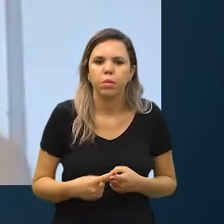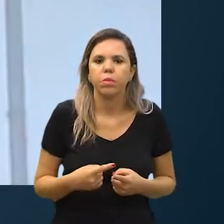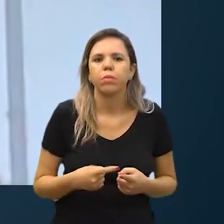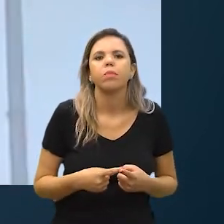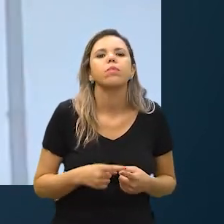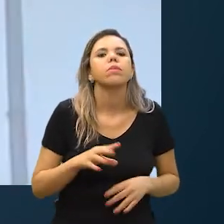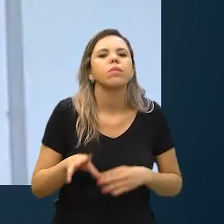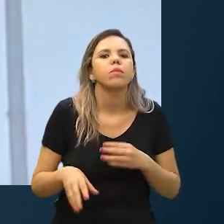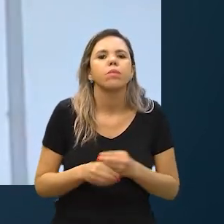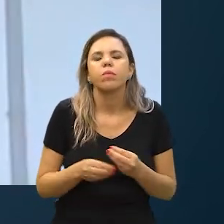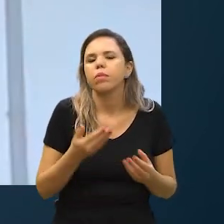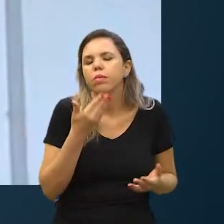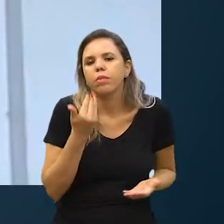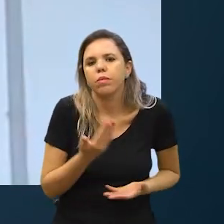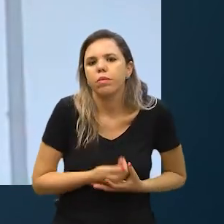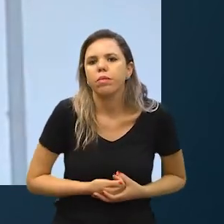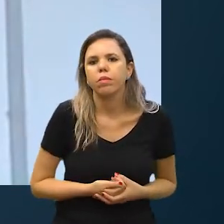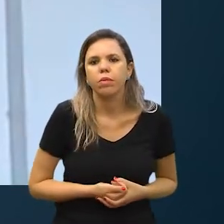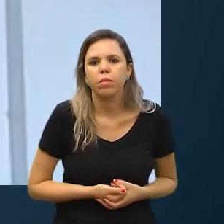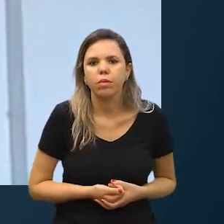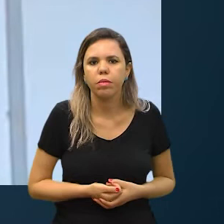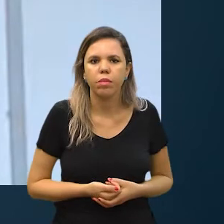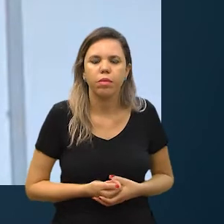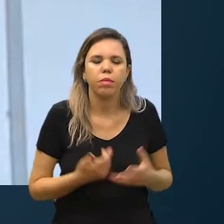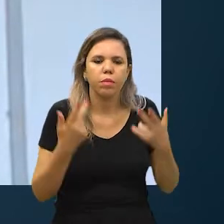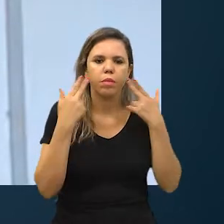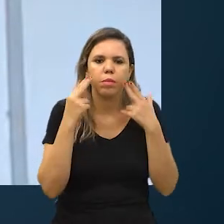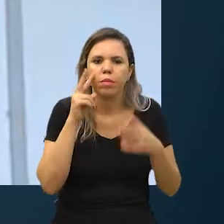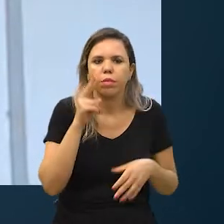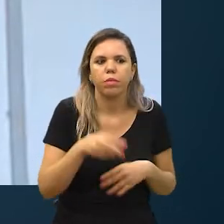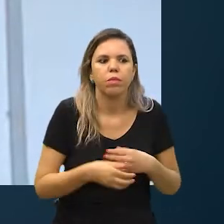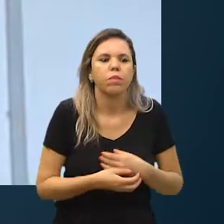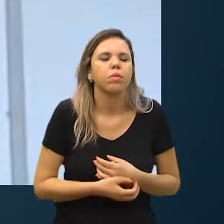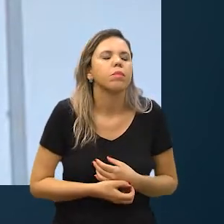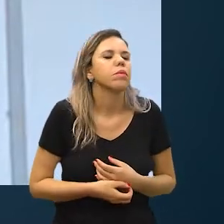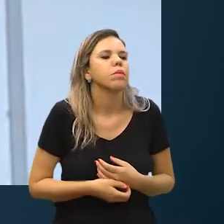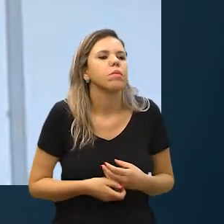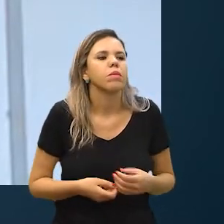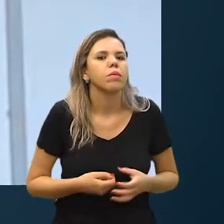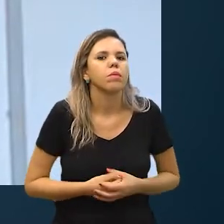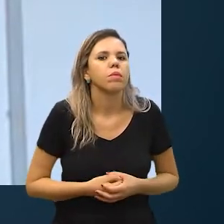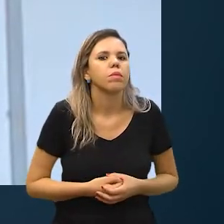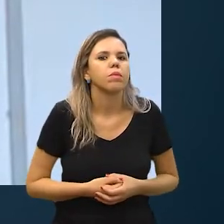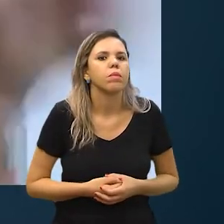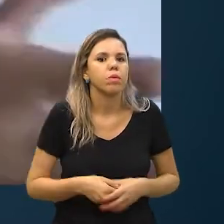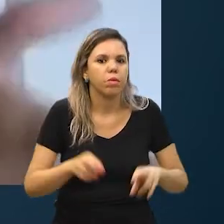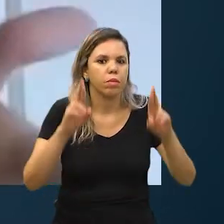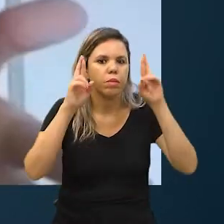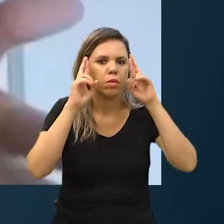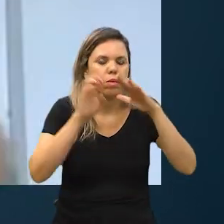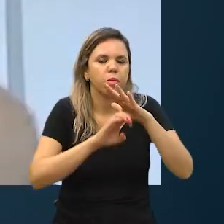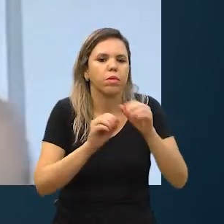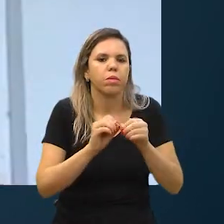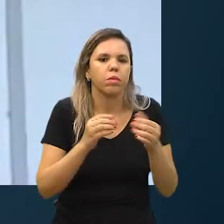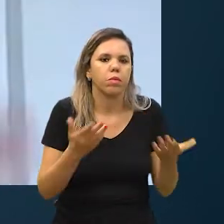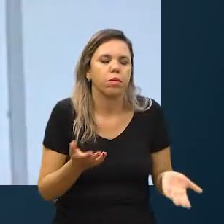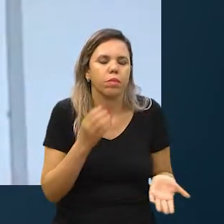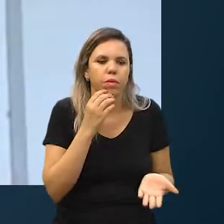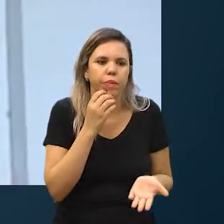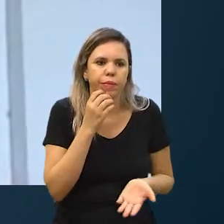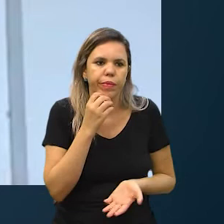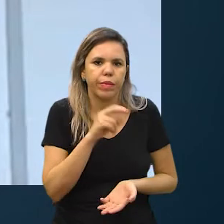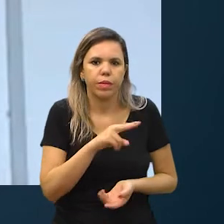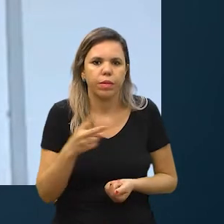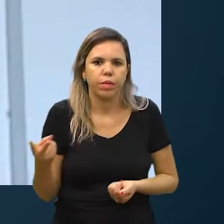nossa implantação ela é muito fácil. Então, normalmente a gente vê, né, que software as a service, e aí eu respeito muito empresas que fazem isso, mas eu sou